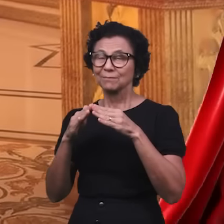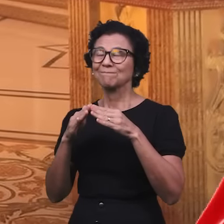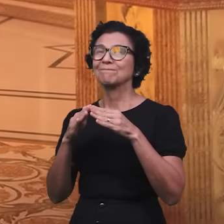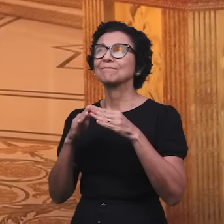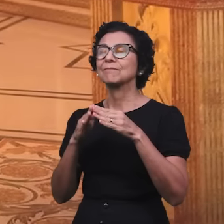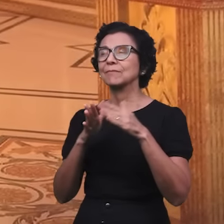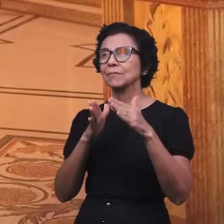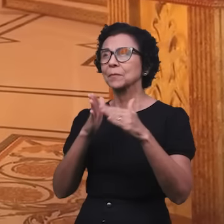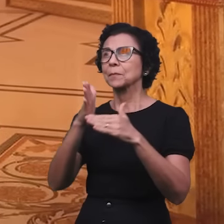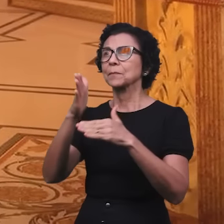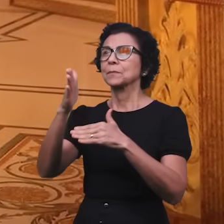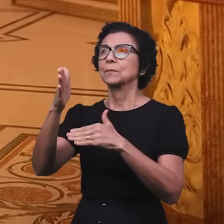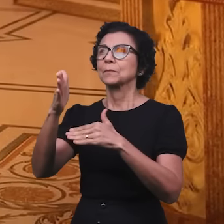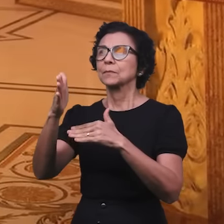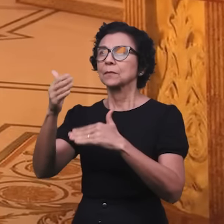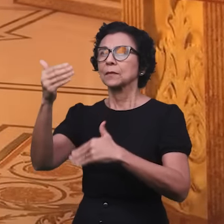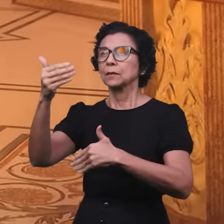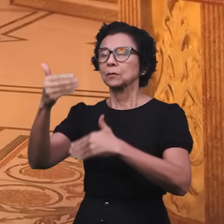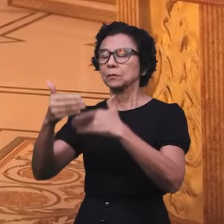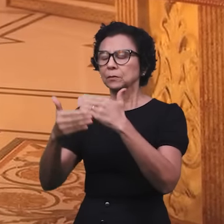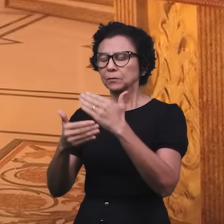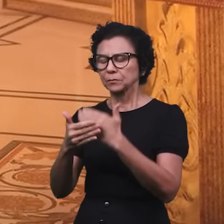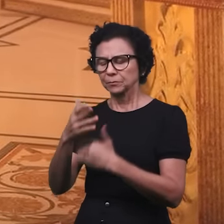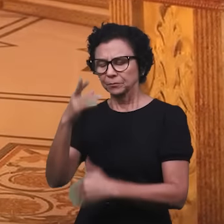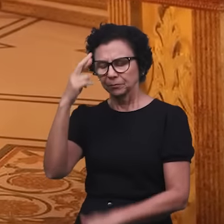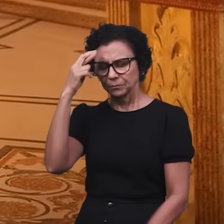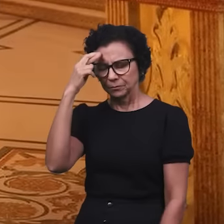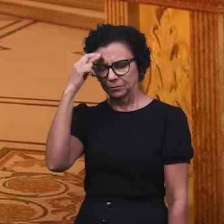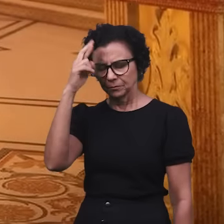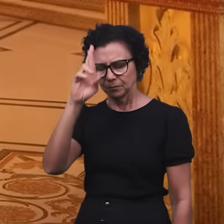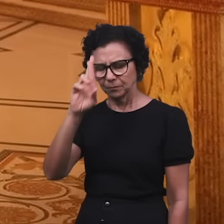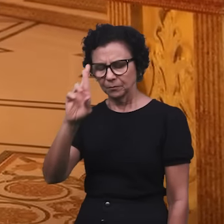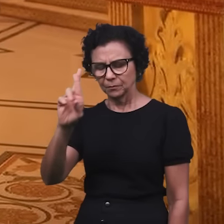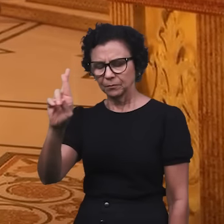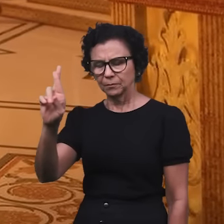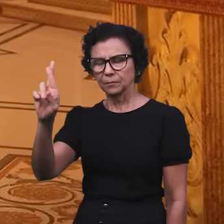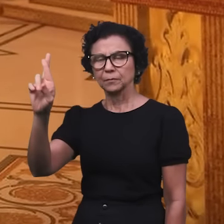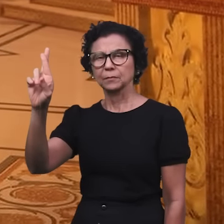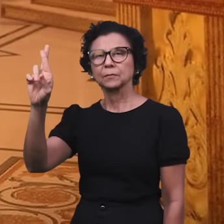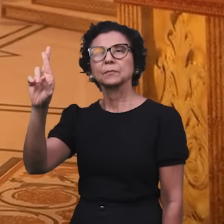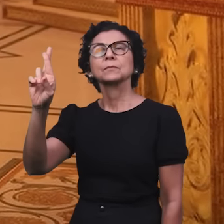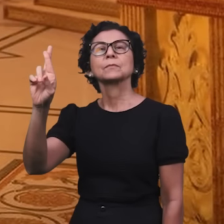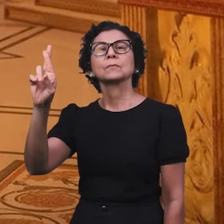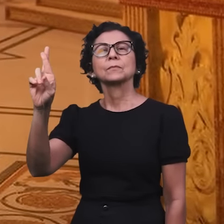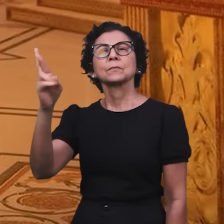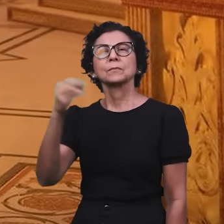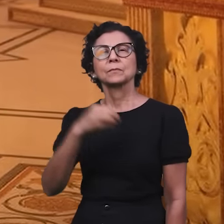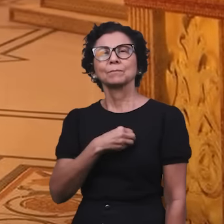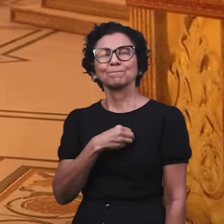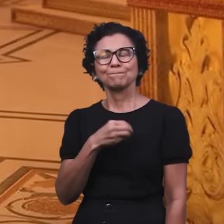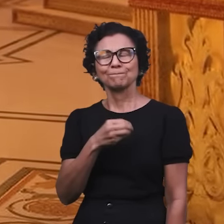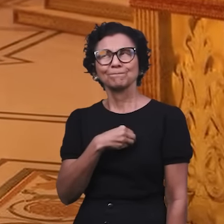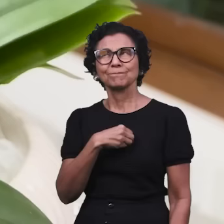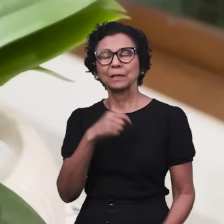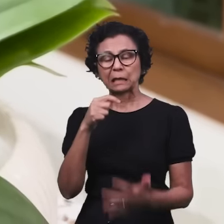permite-me que entre no Santo dos